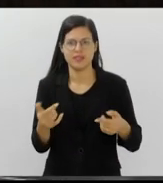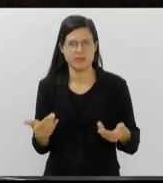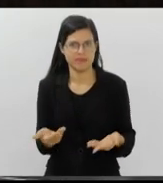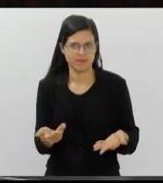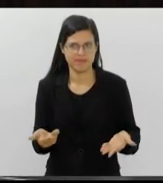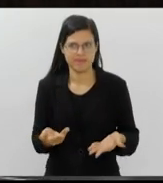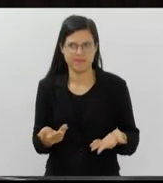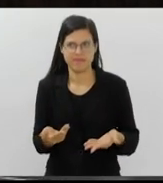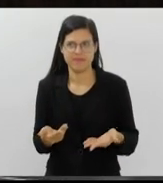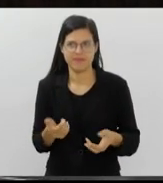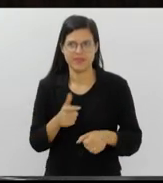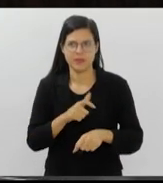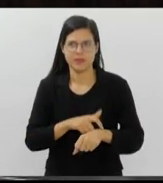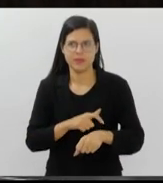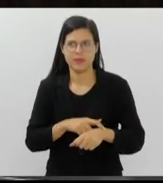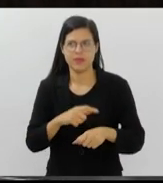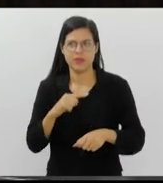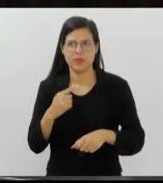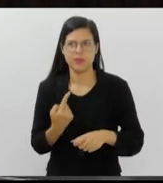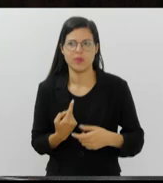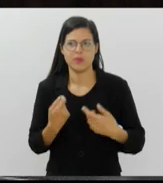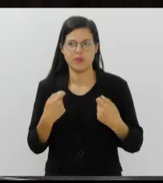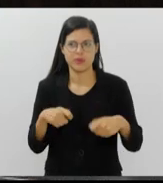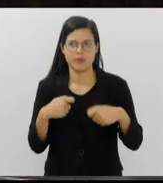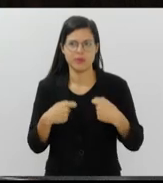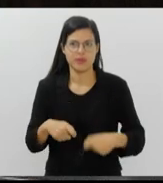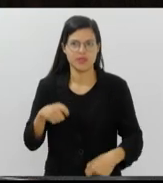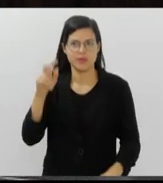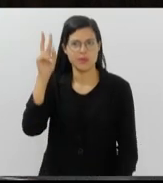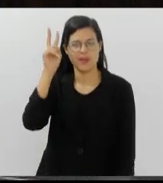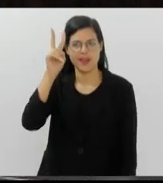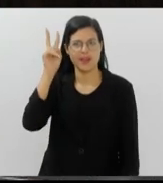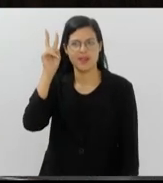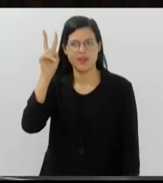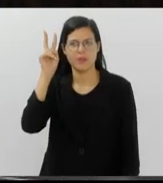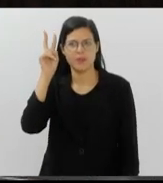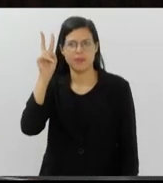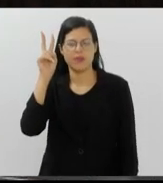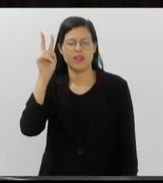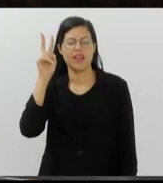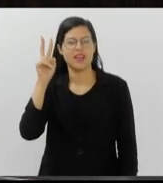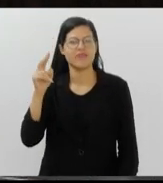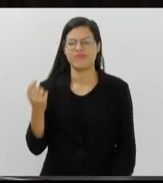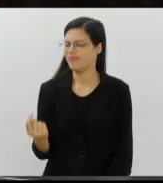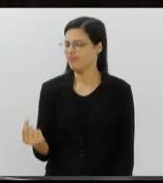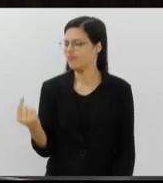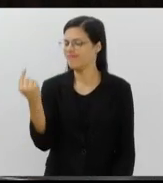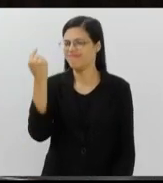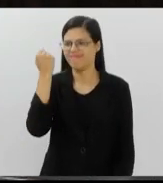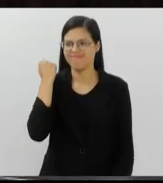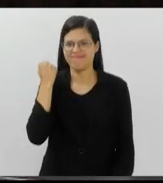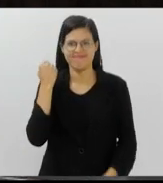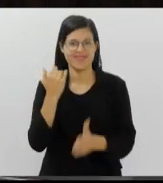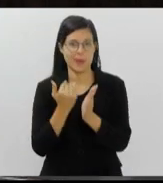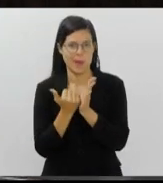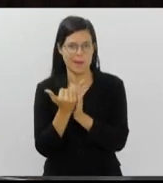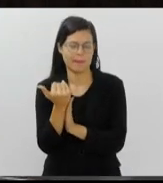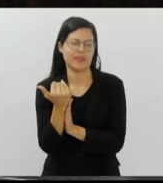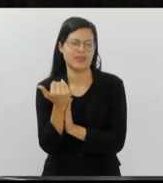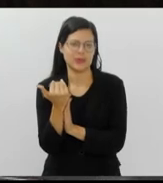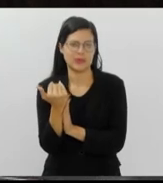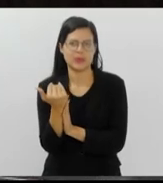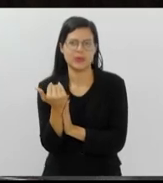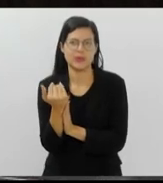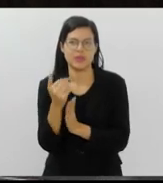emblemático, precisamos relembrar da nossa origem e registrar